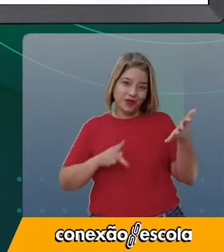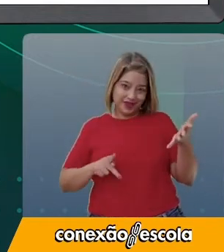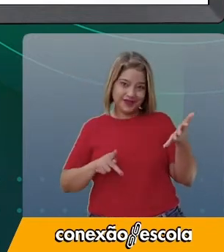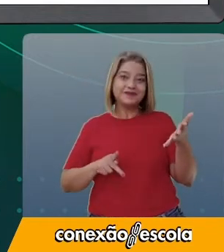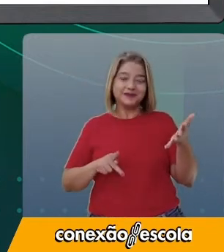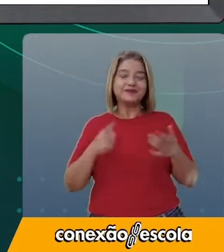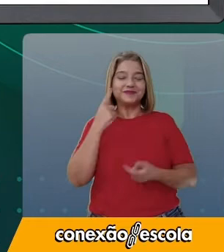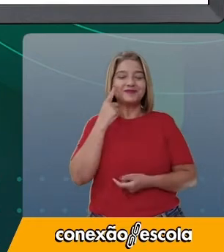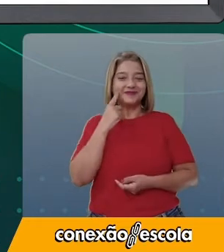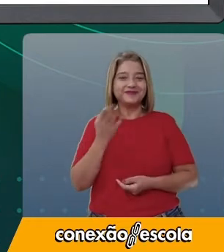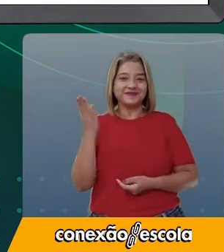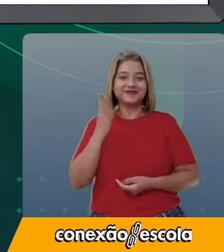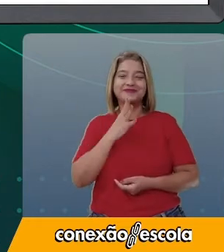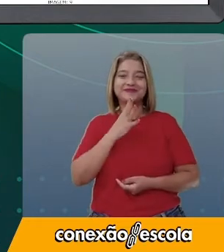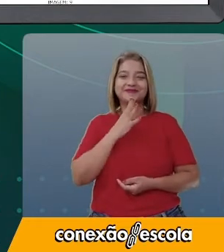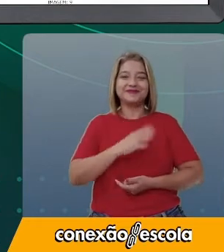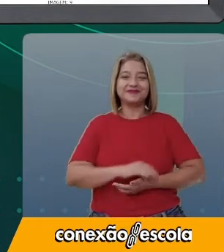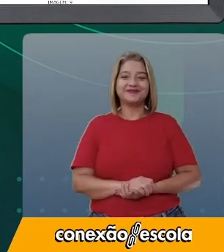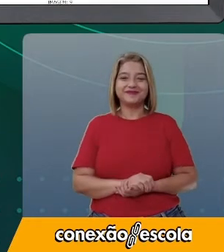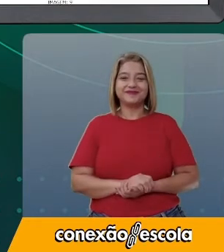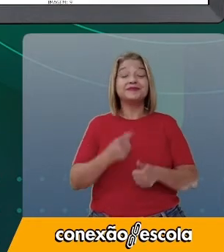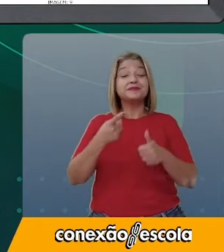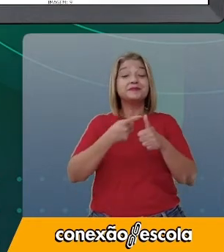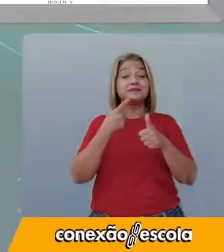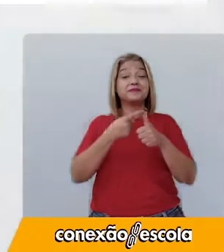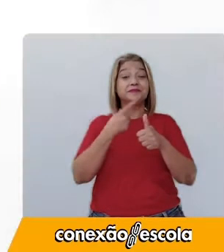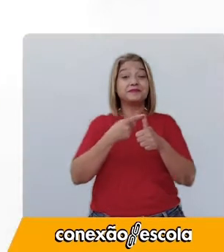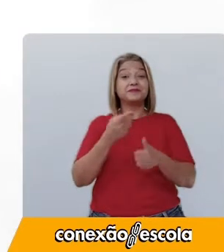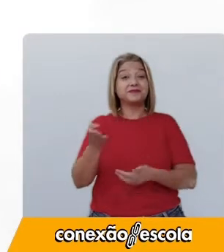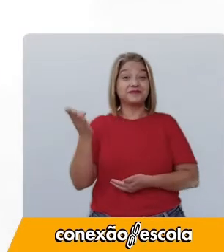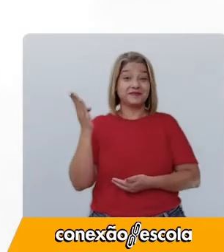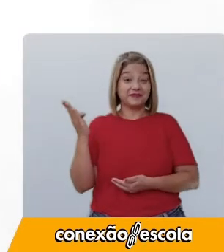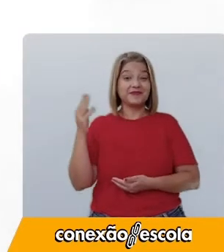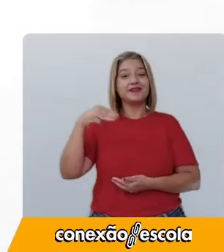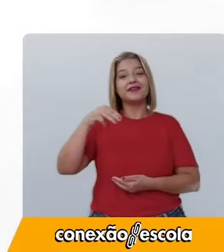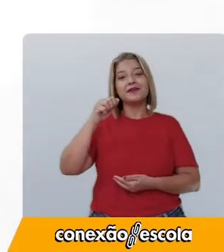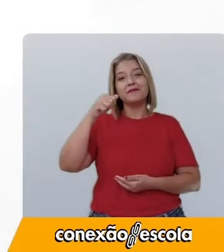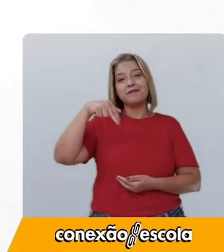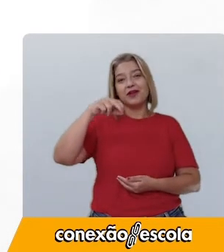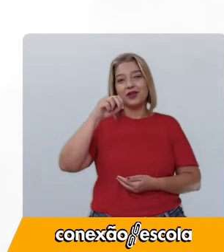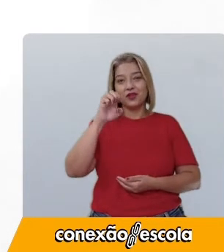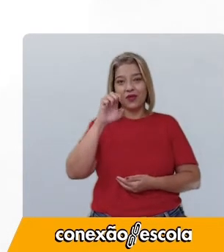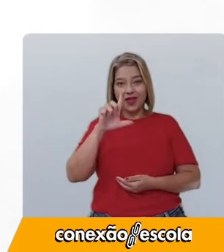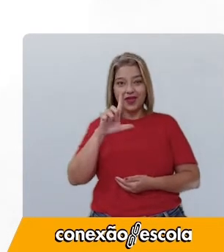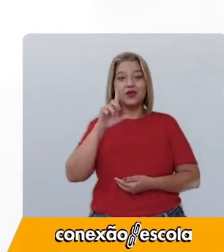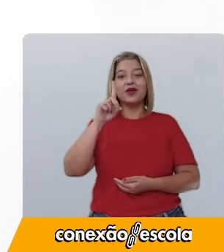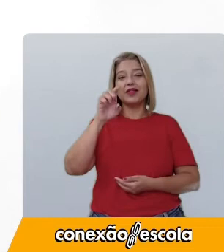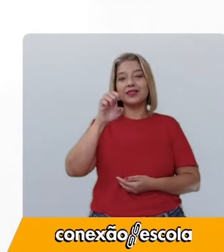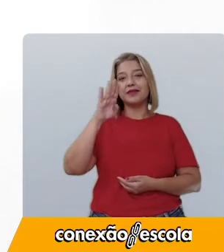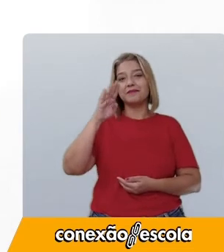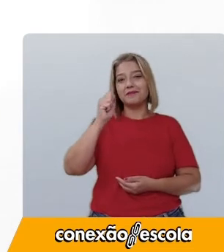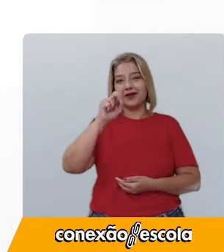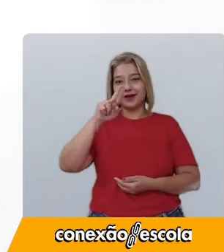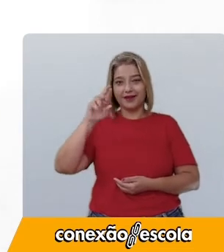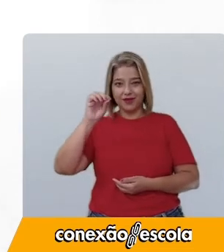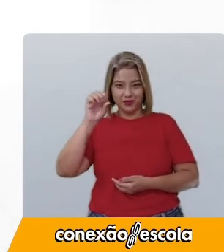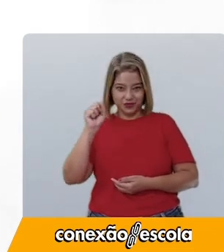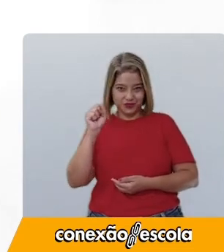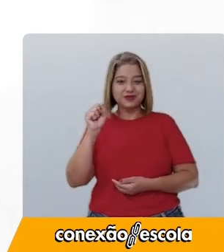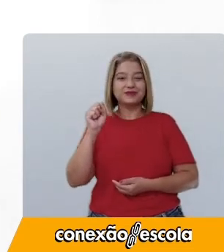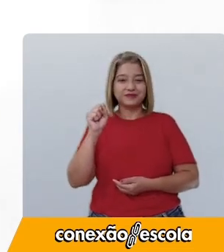poemas. Vamos conhecê-los? O primeiro deles É Manuel de